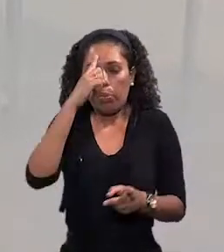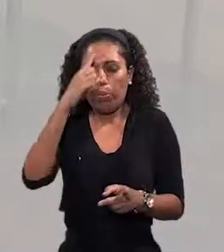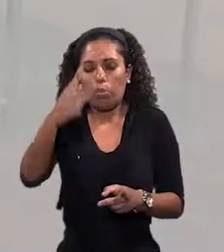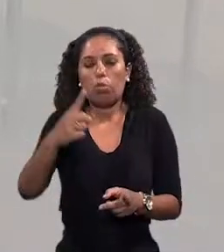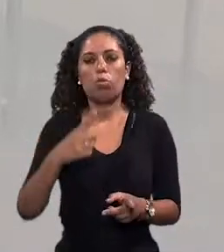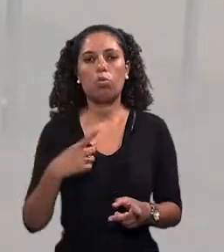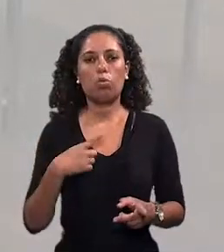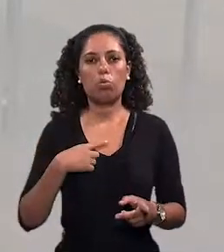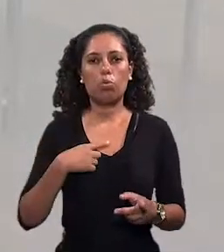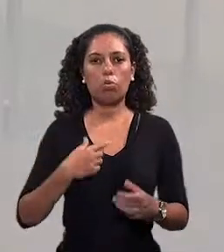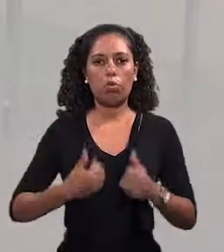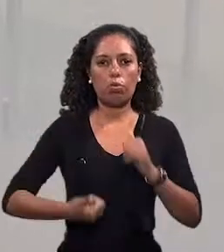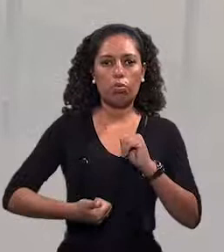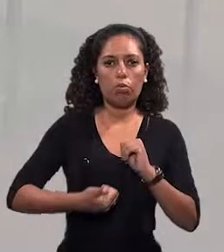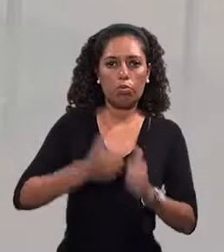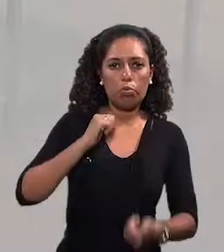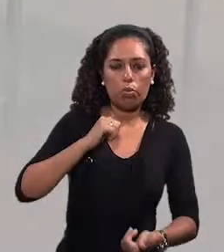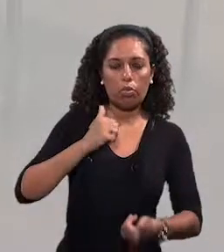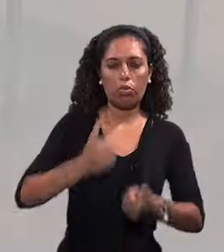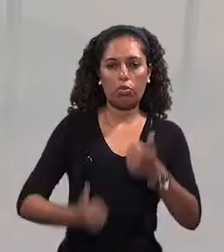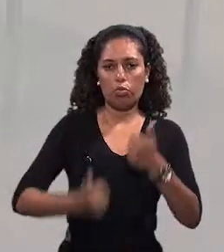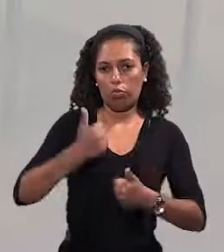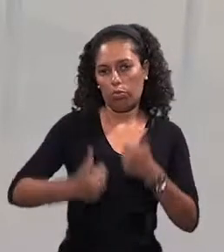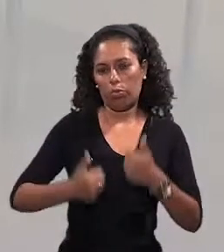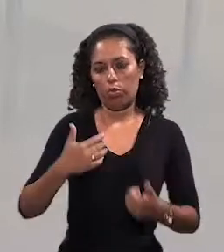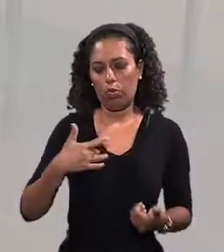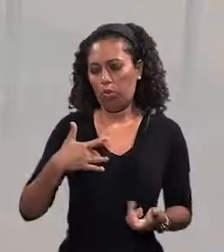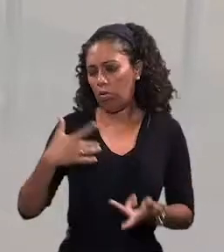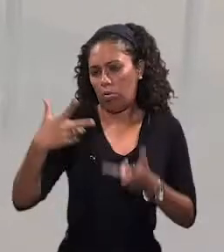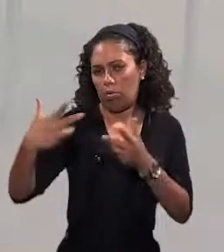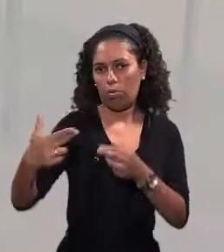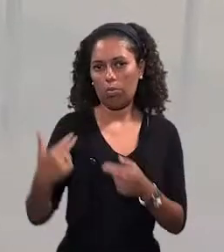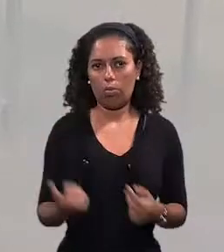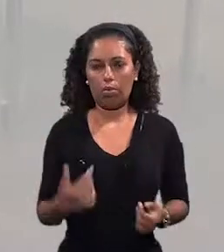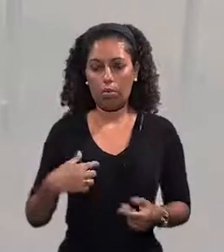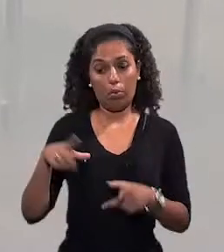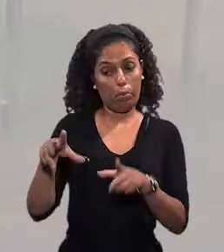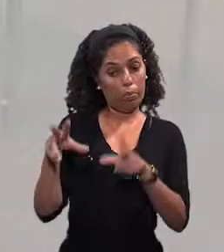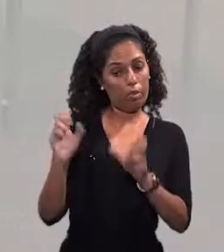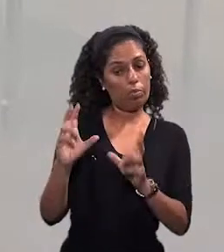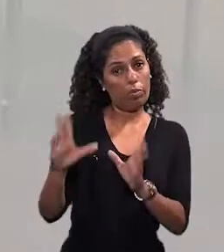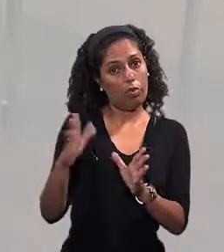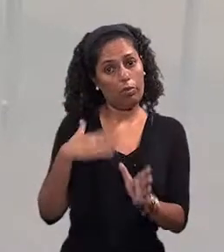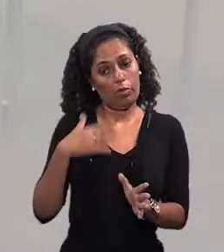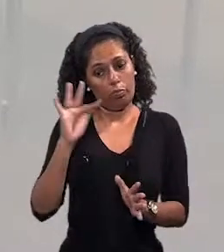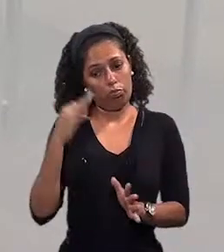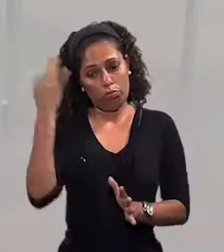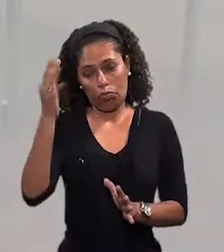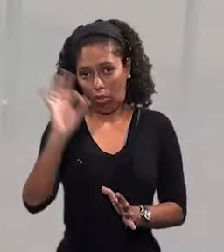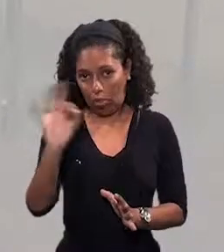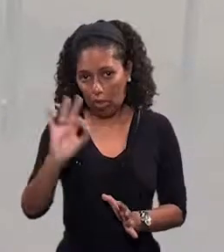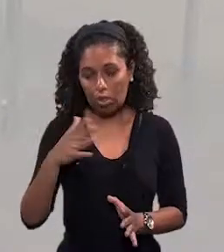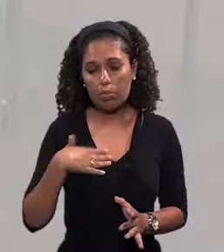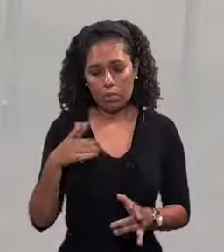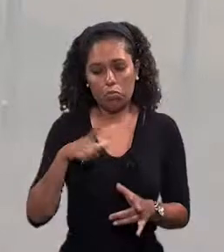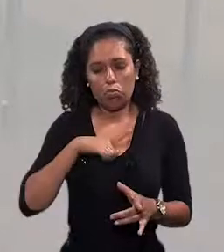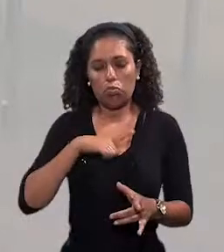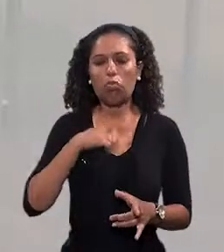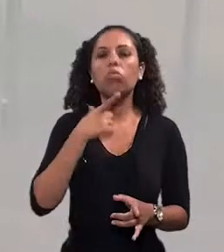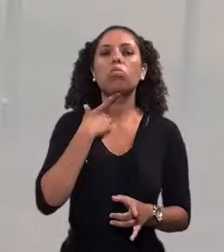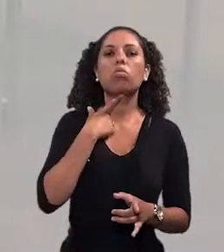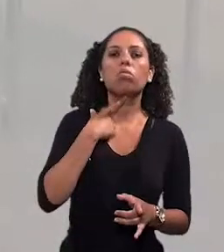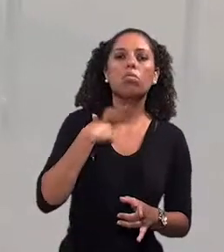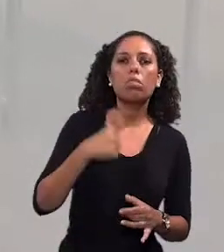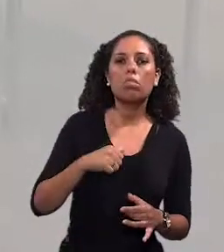no meu caso, isso com pouca idade, Jorge Felipe, eu já percebi que não seria o meu futuro, mas tinha aquela vontade. E depois eu